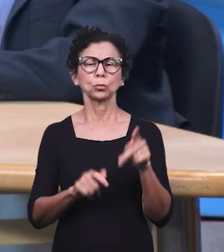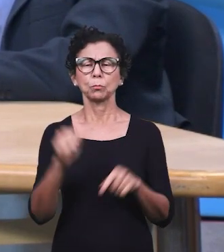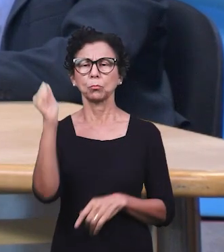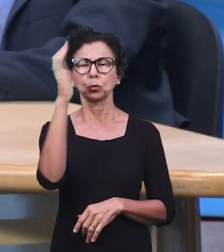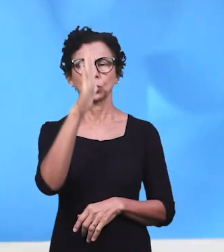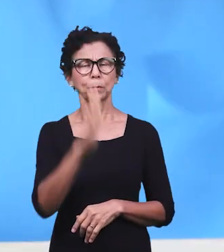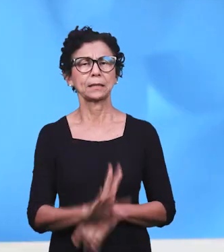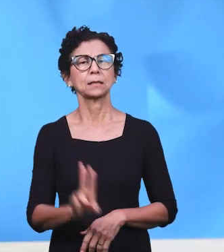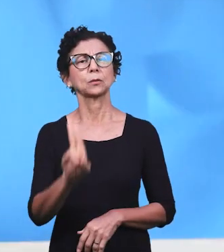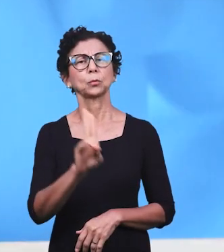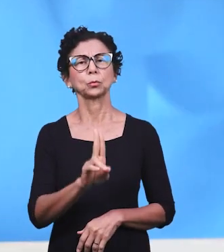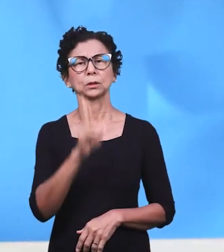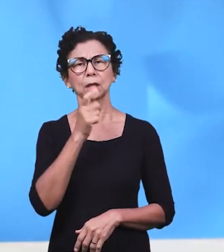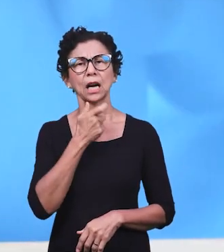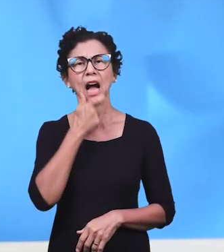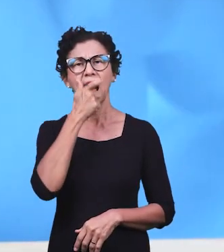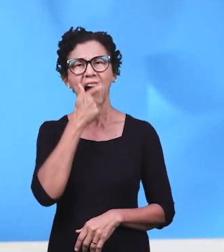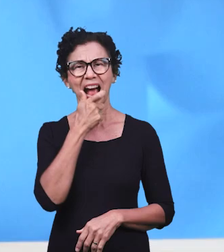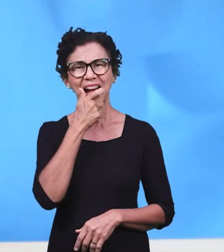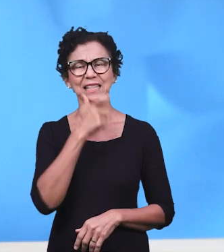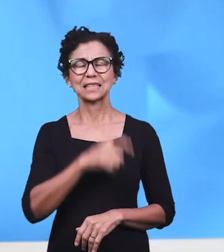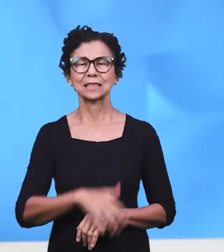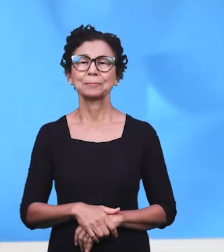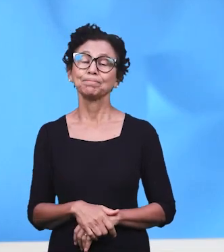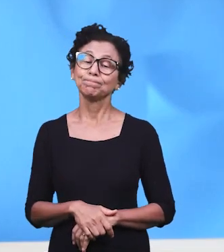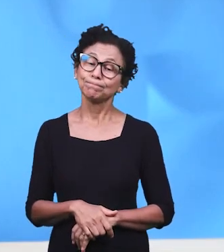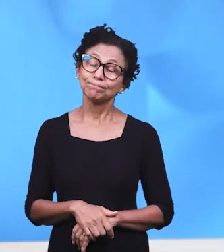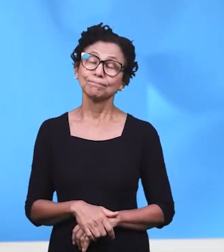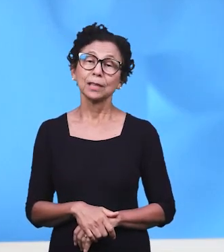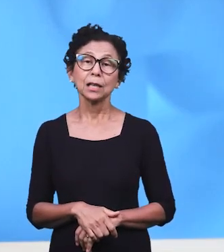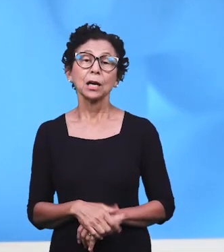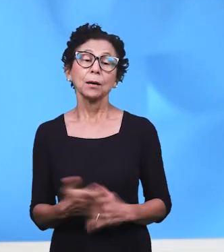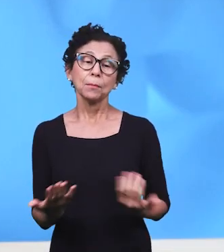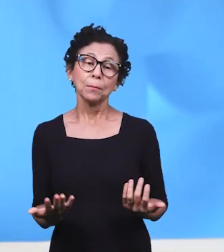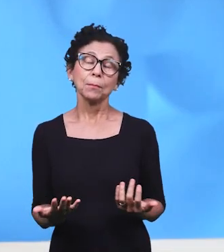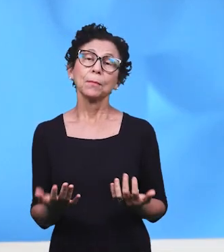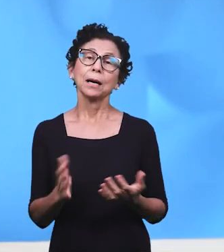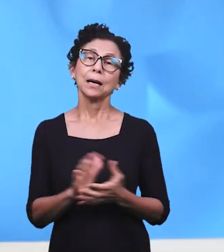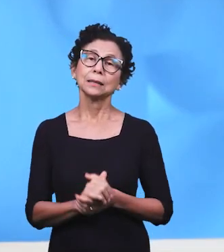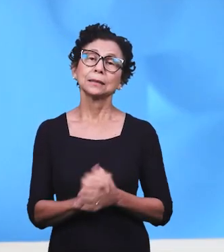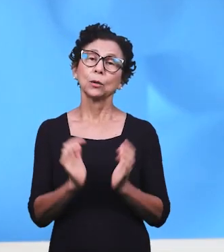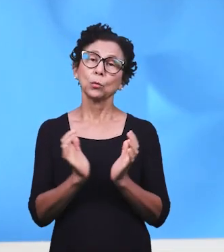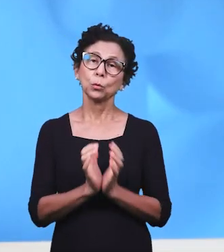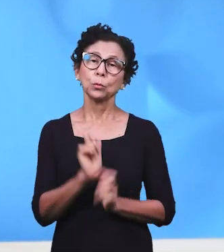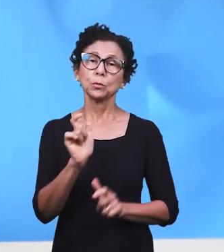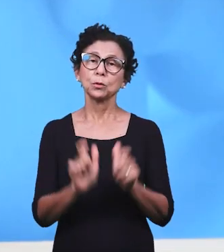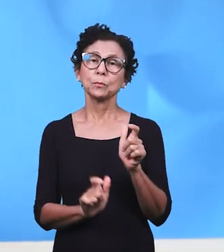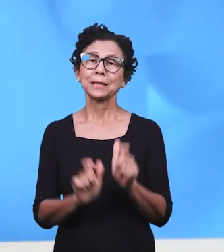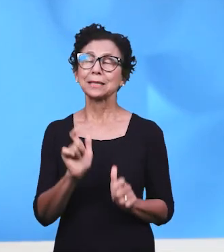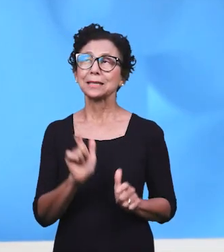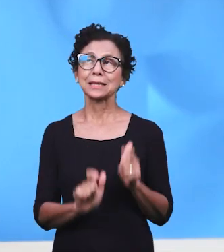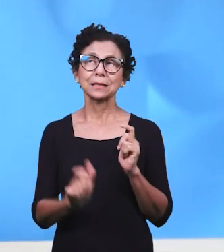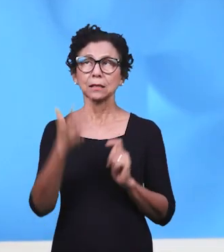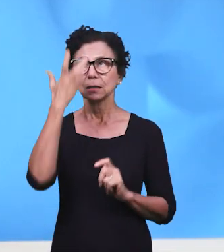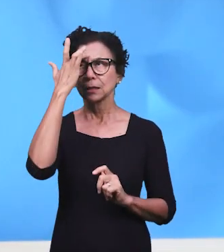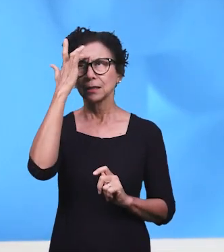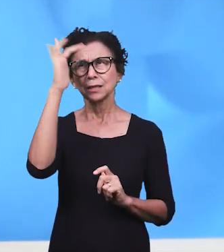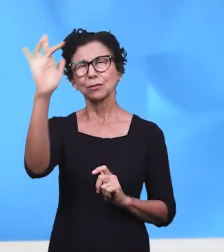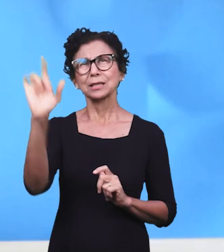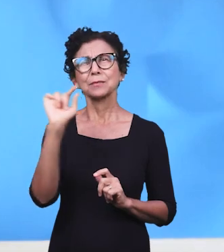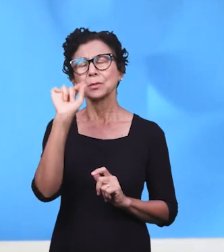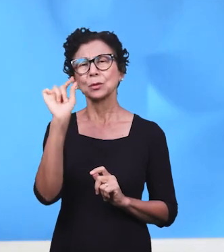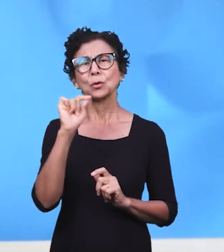brasileira já faz o uso de prótese dental. Só que muitas pessoas ainda não sabem